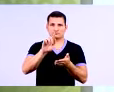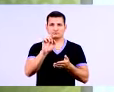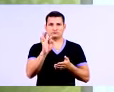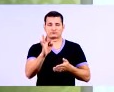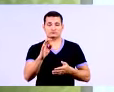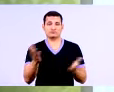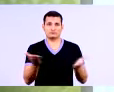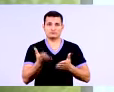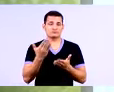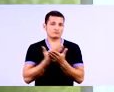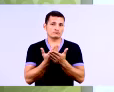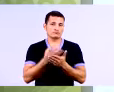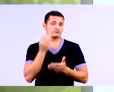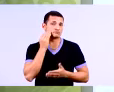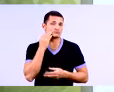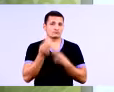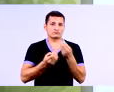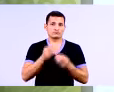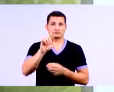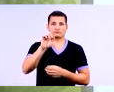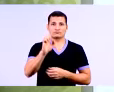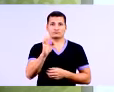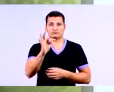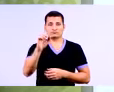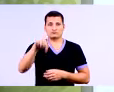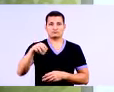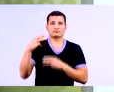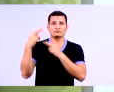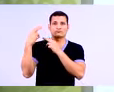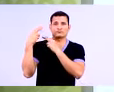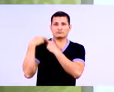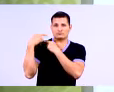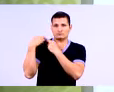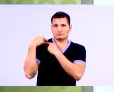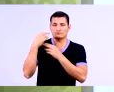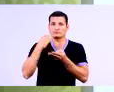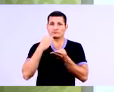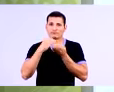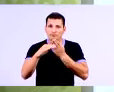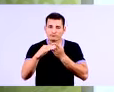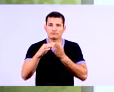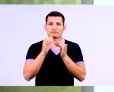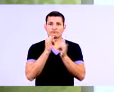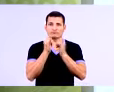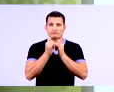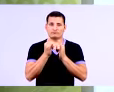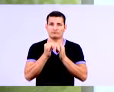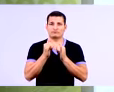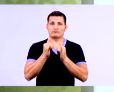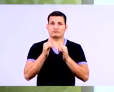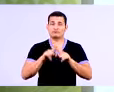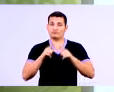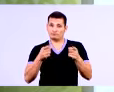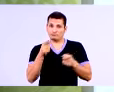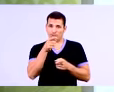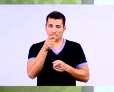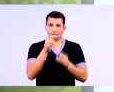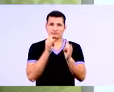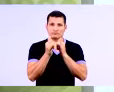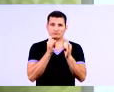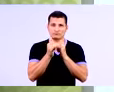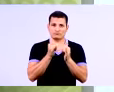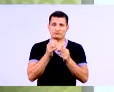get. O método get, ele é responsável por enviar a informação. Porém, a forma que essa informação é